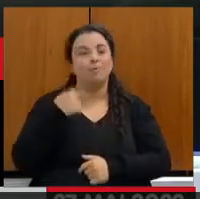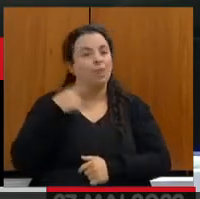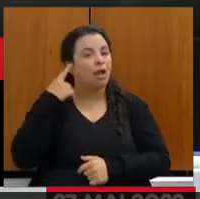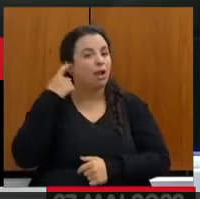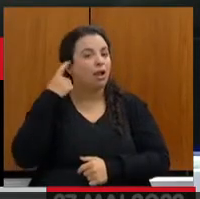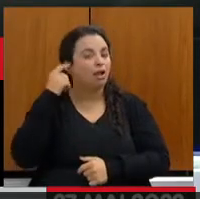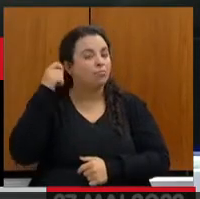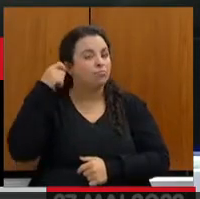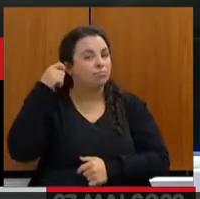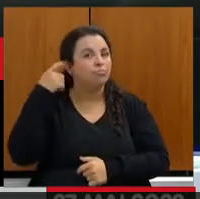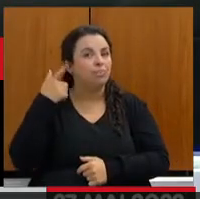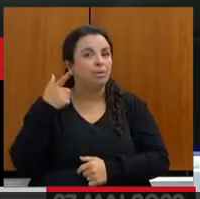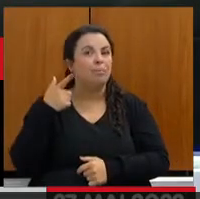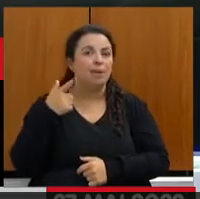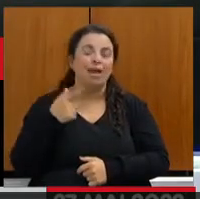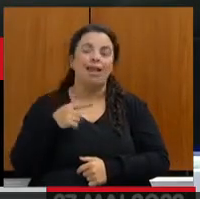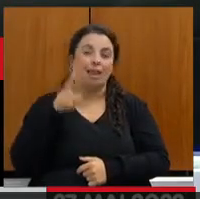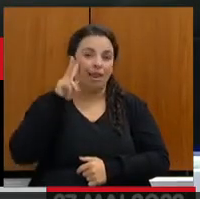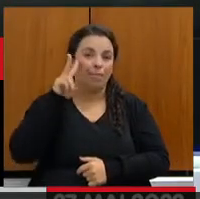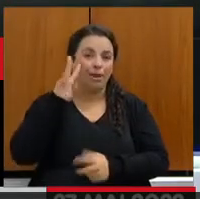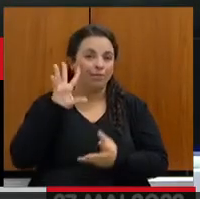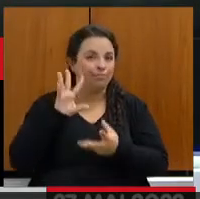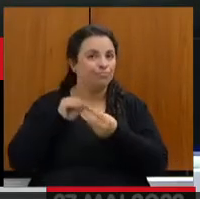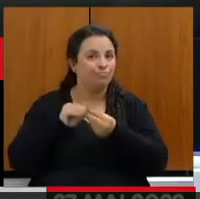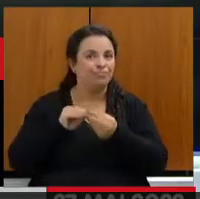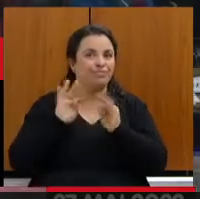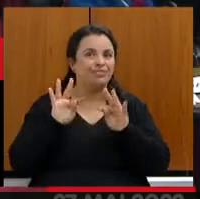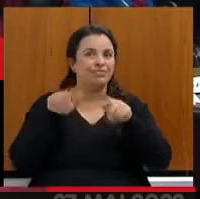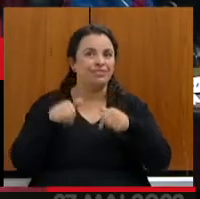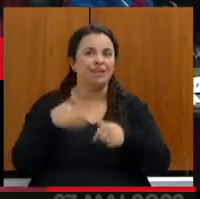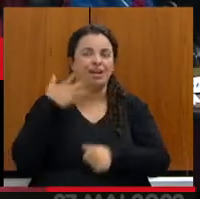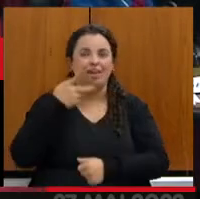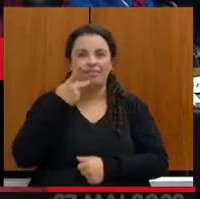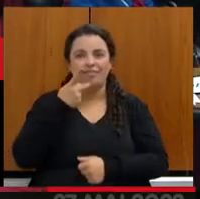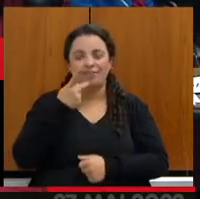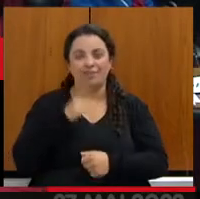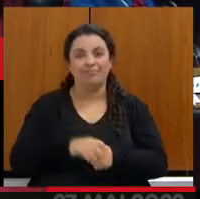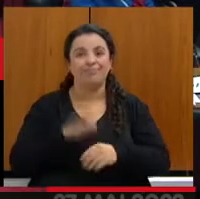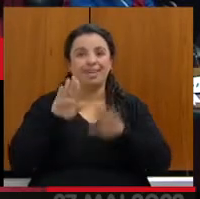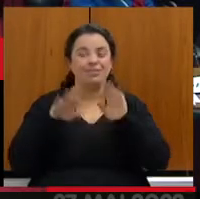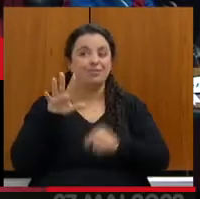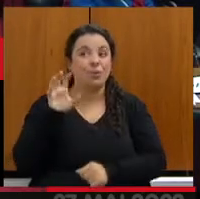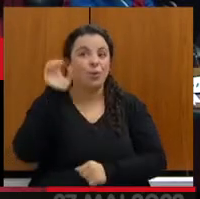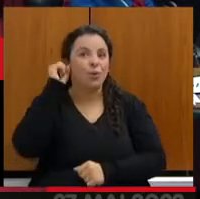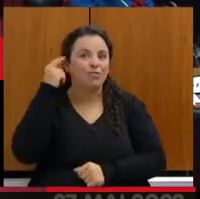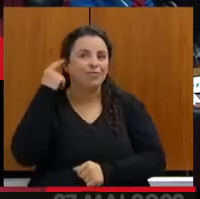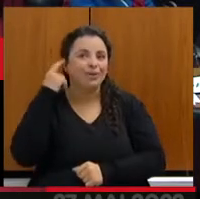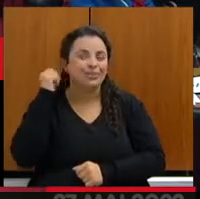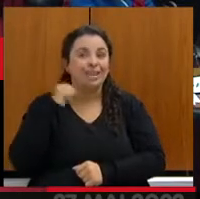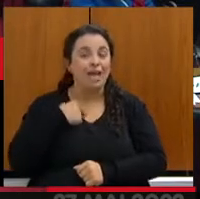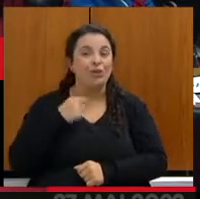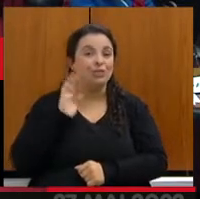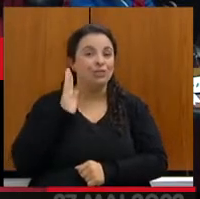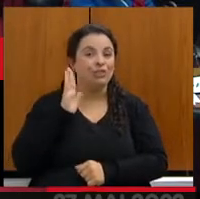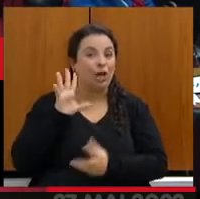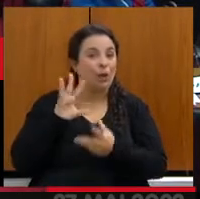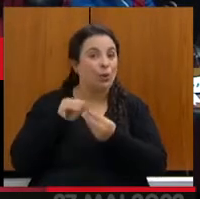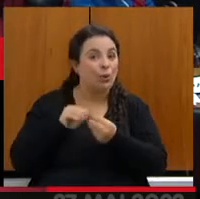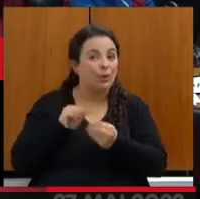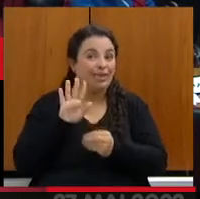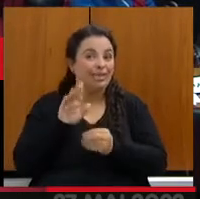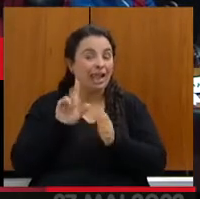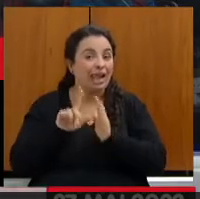de fechar o conteúdo tá a gente escuta o sinal e às vezes a gente fala assim já estou concluindo